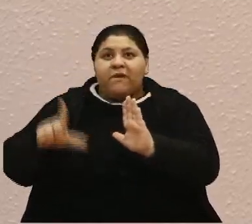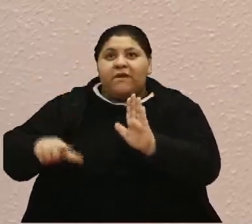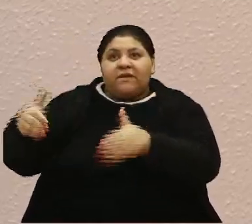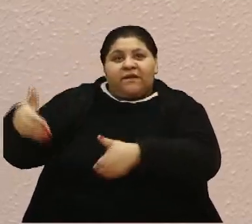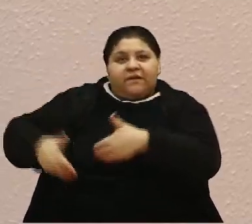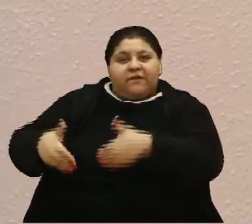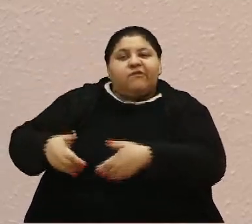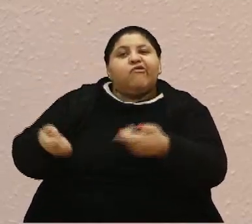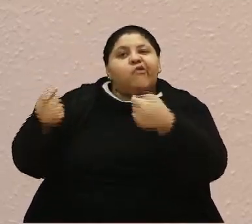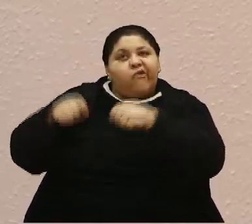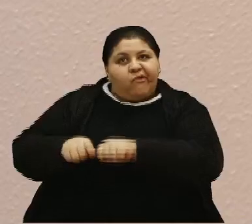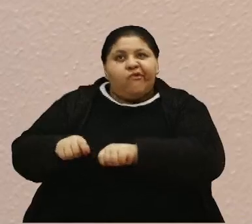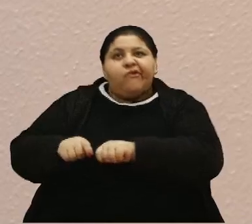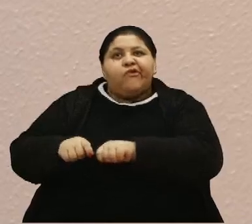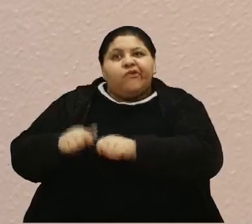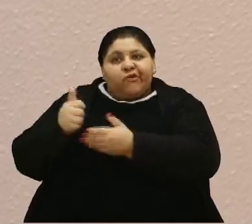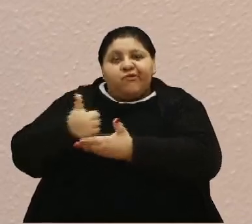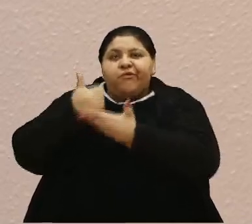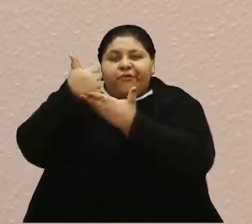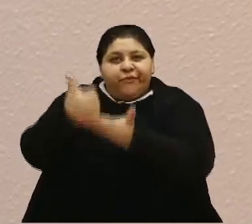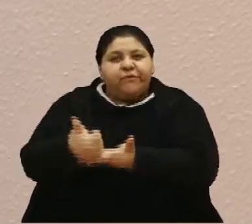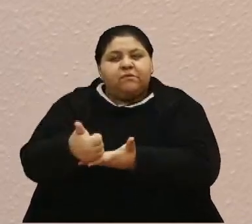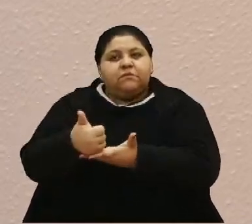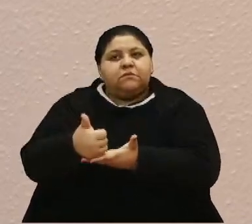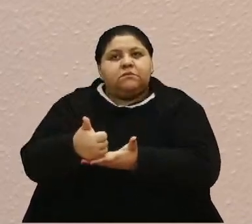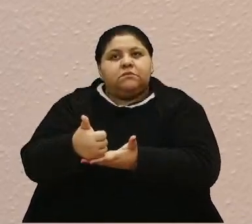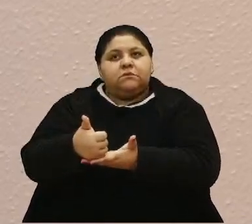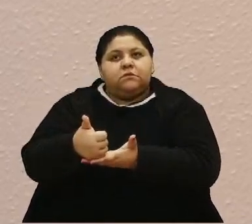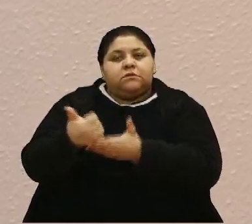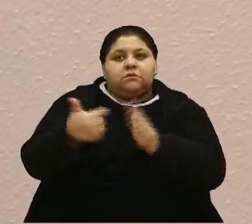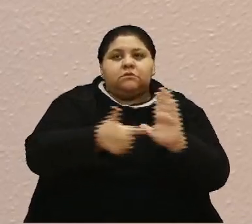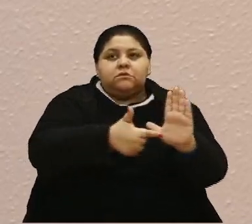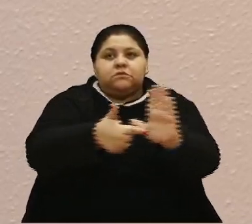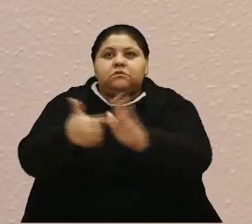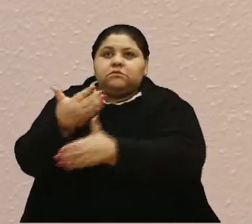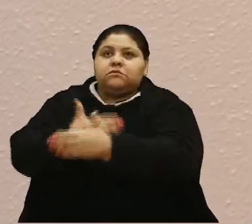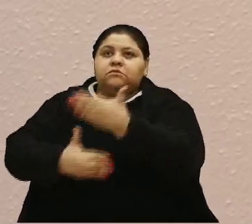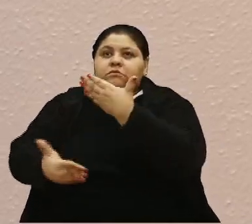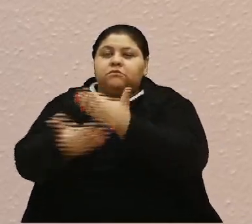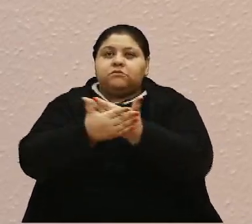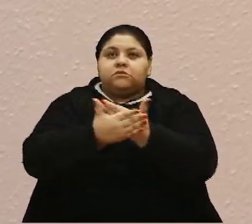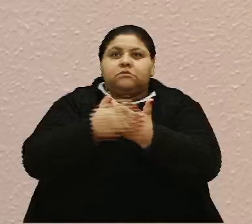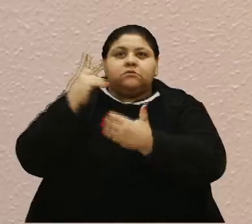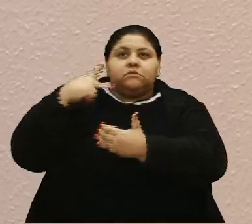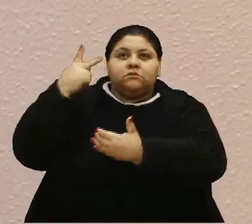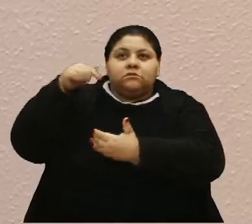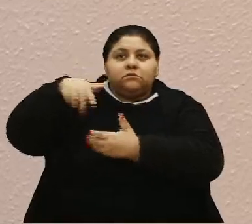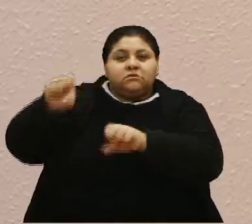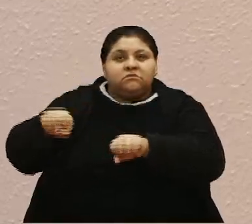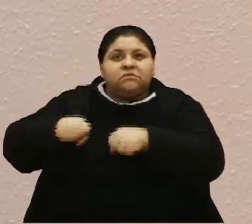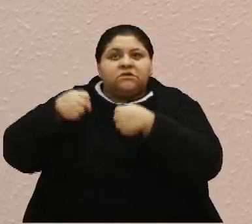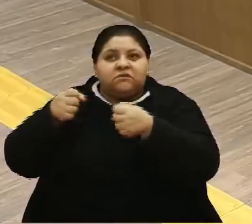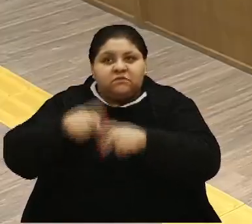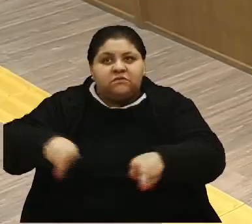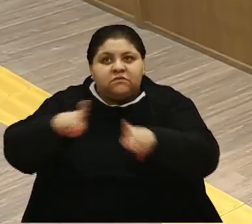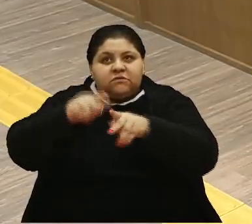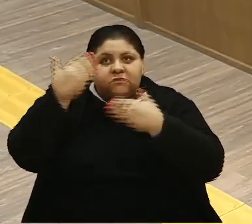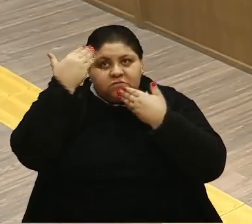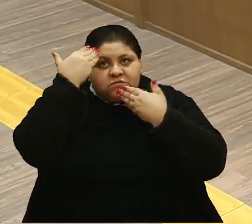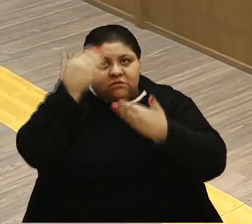programas que precisam ser apoiados e manifestados publicamente por todos nós que somos parlamentares e estamos aqui para defender o povo. Obrigado, senhor